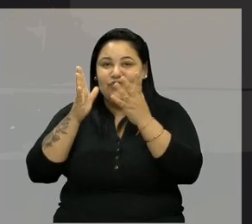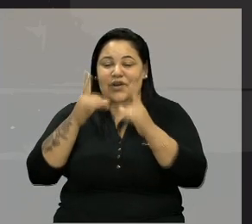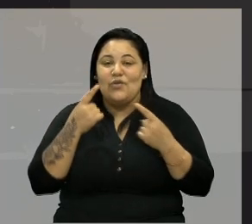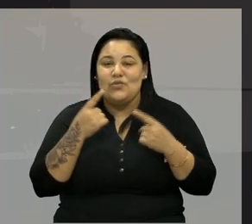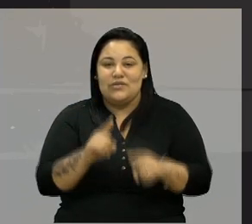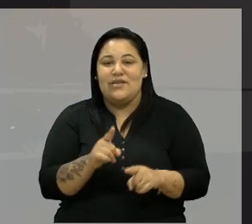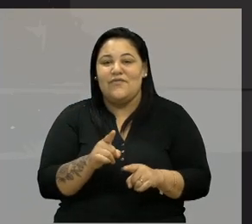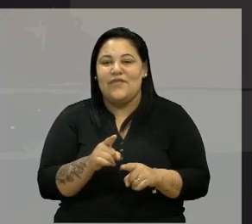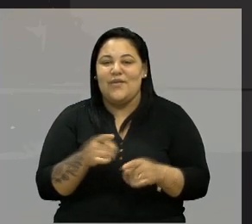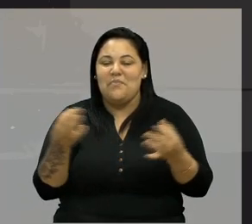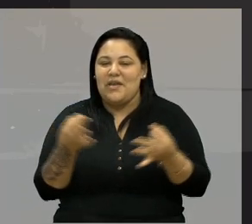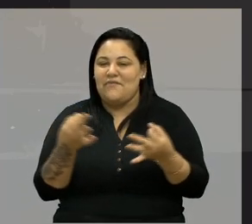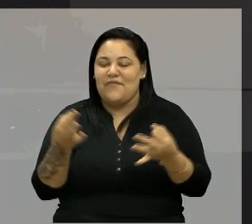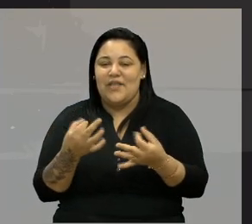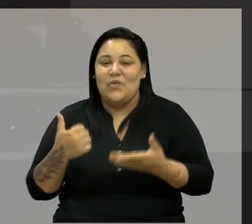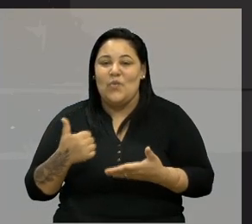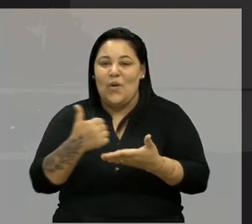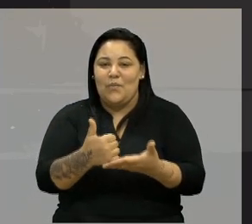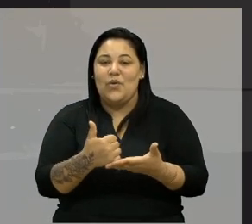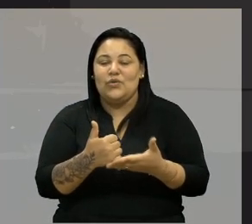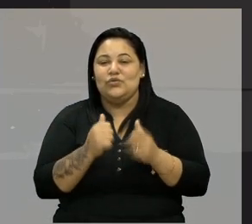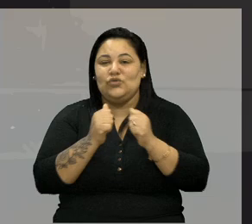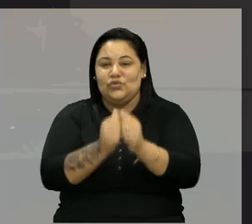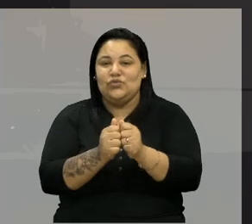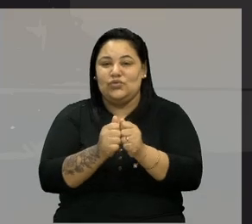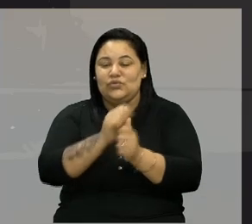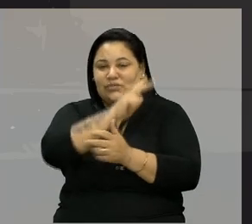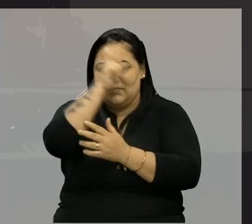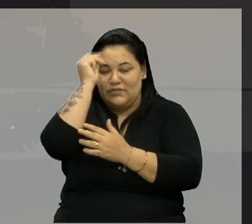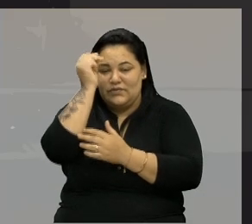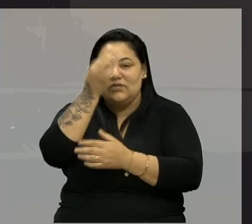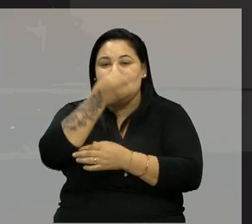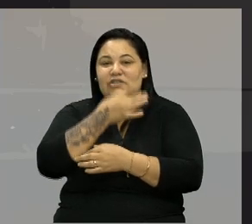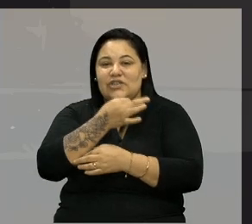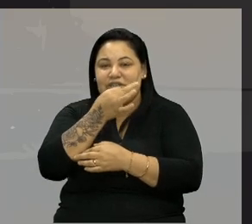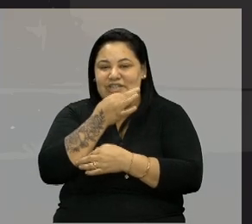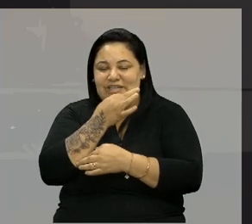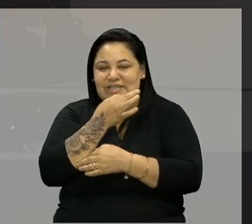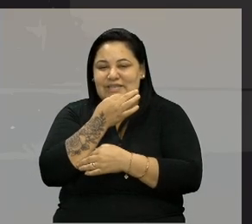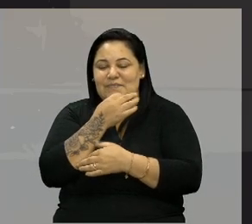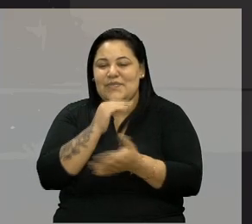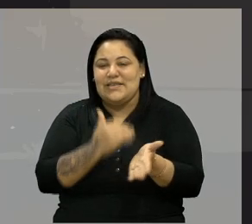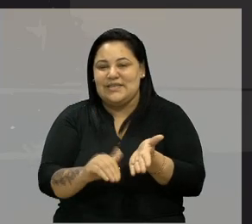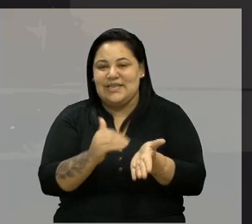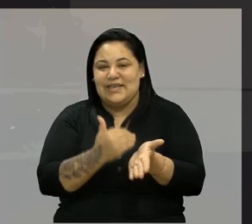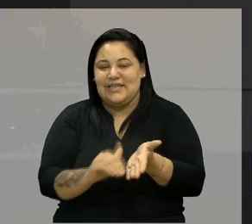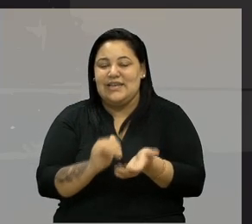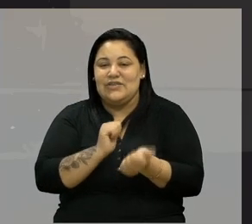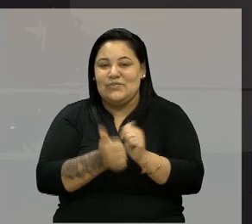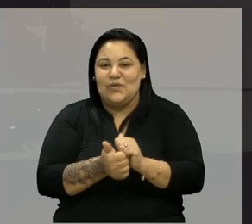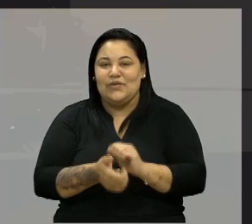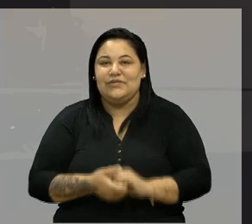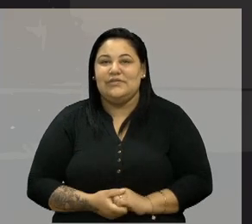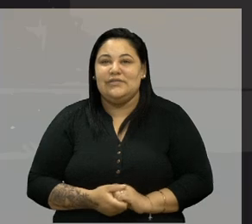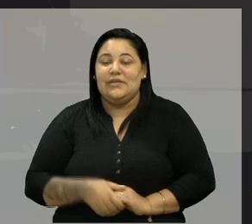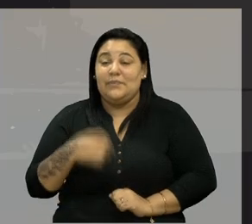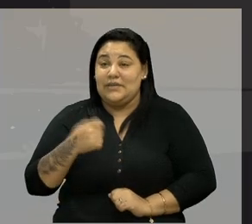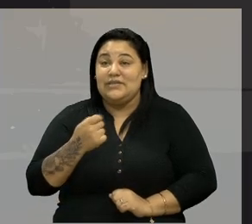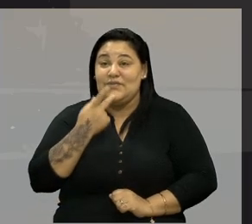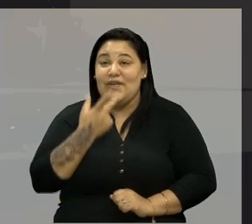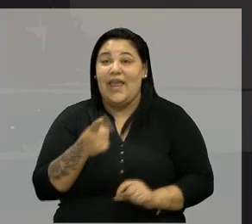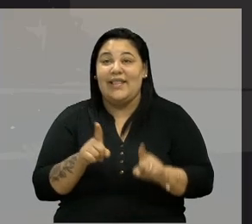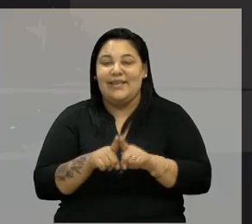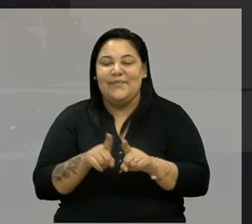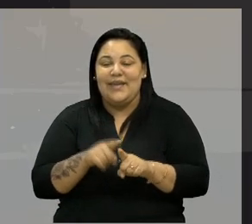sensacional com o apoio da Prefeitura Municipal de Caxias do Sul e Secretaria de Esporte eu preciso salientar né que